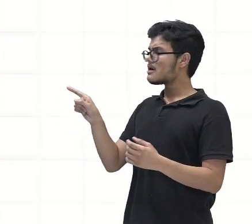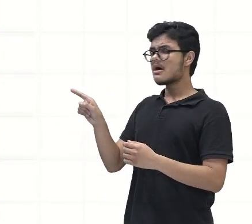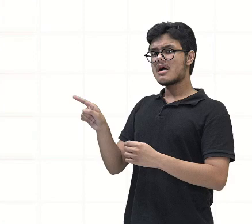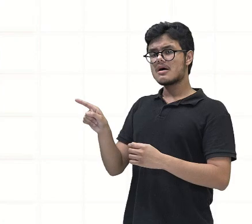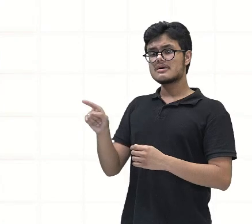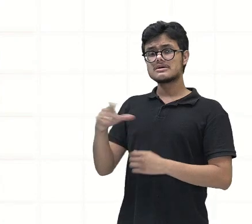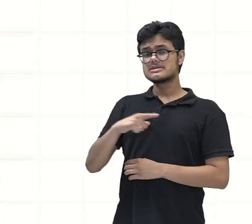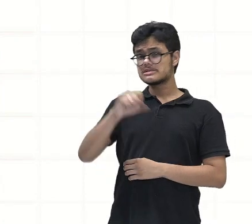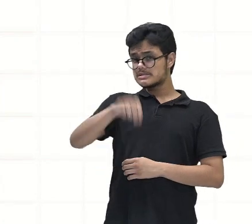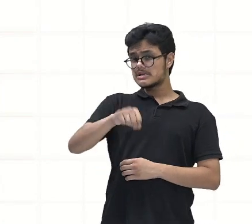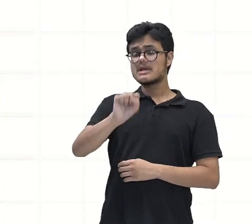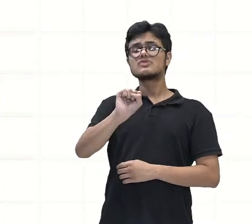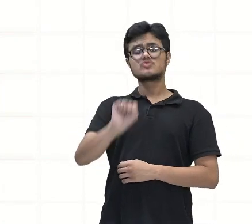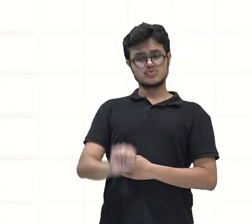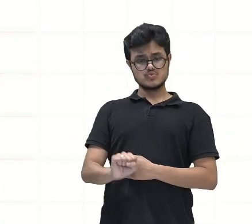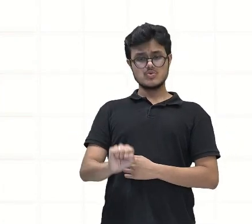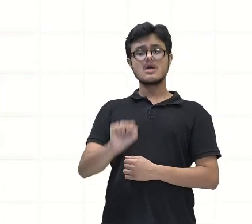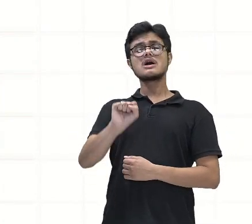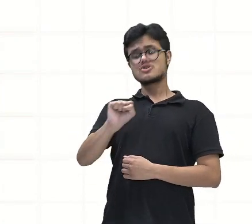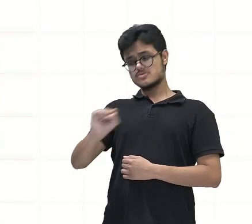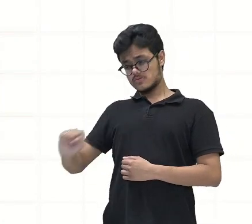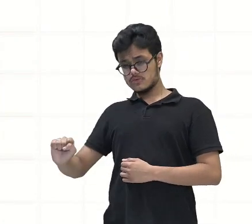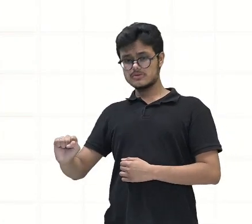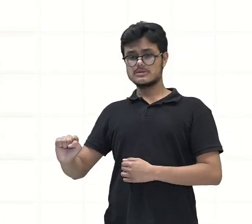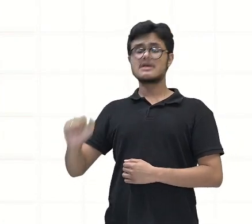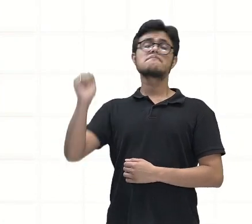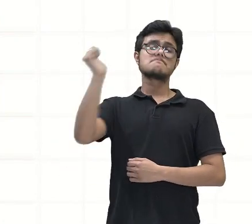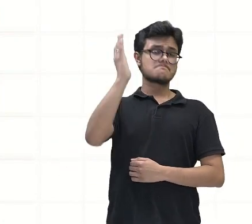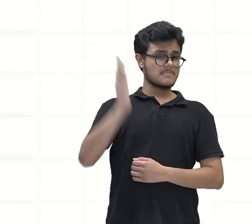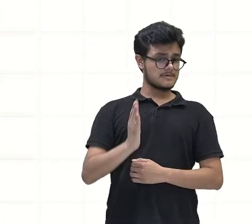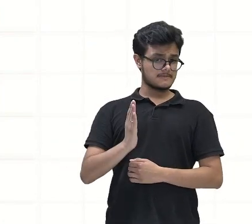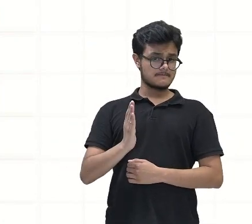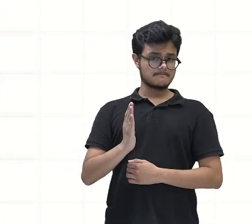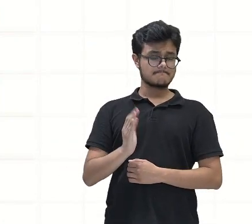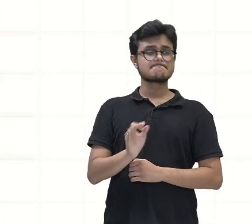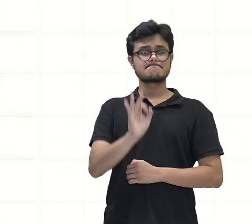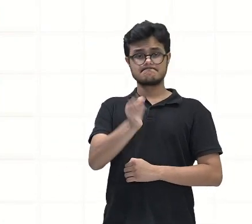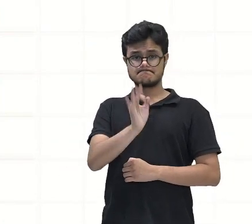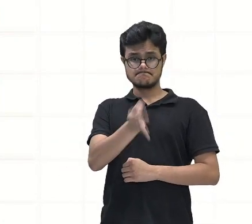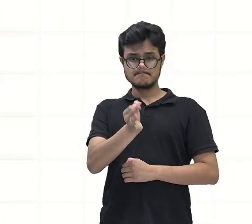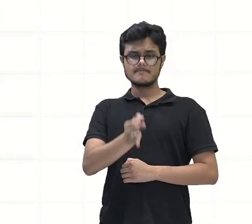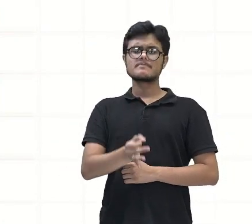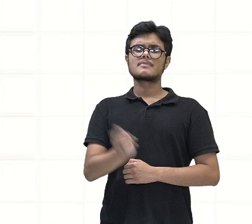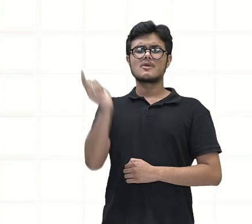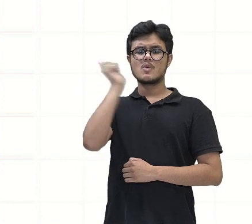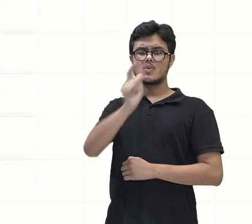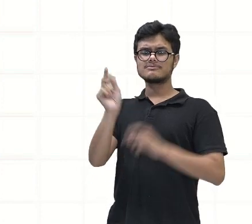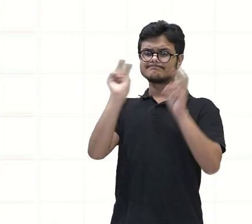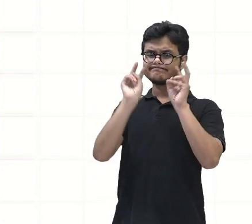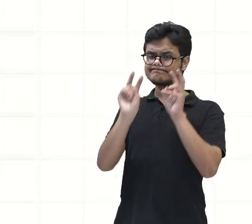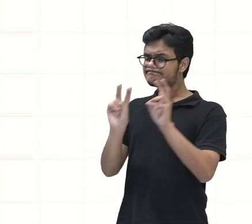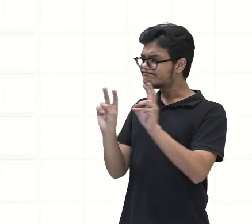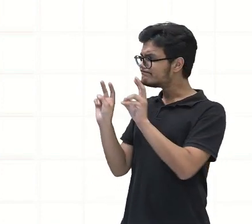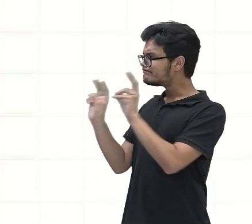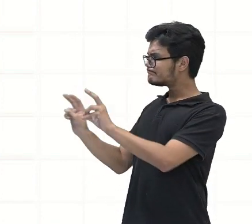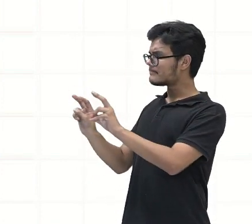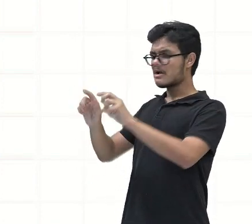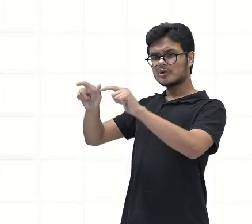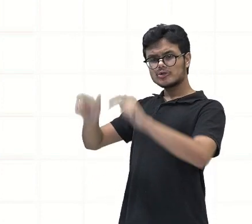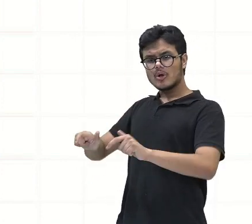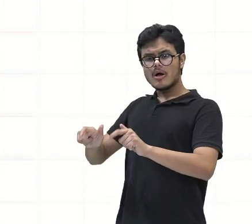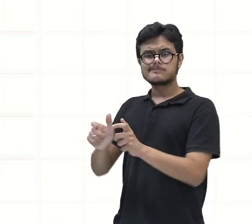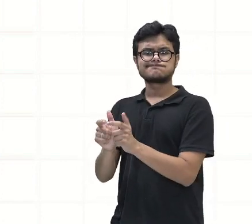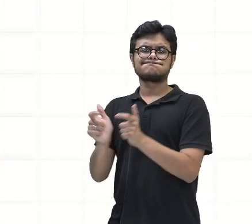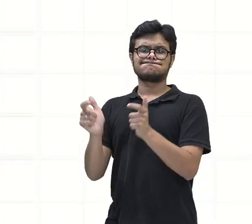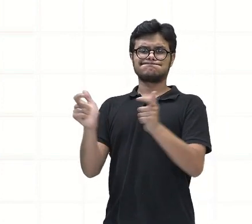região sul e e Sudeste do Brasil né onde a gente consegue ver uma concentração maior